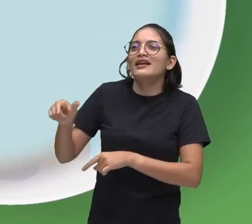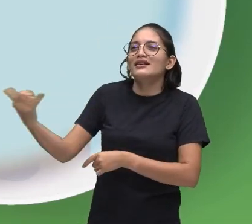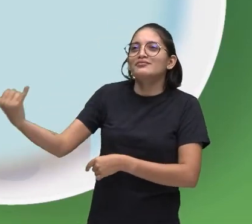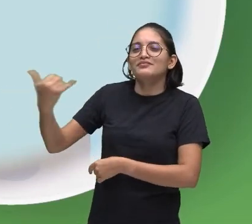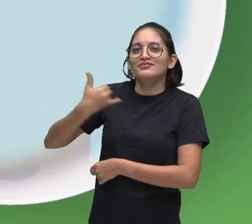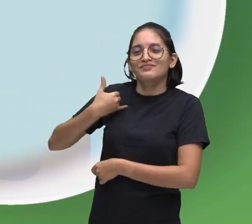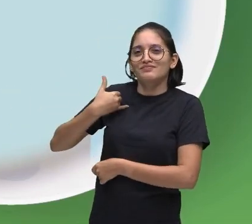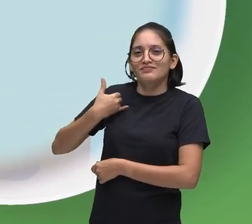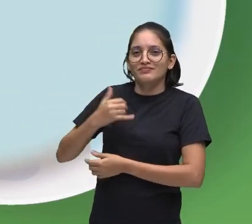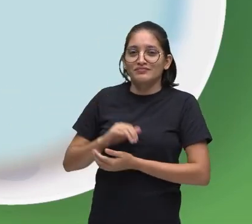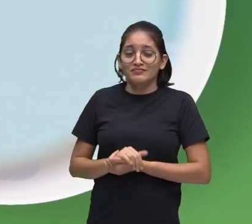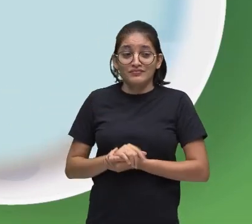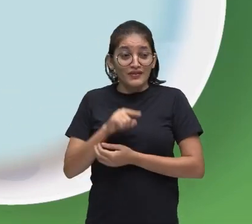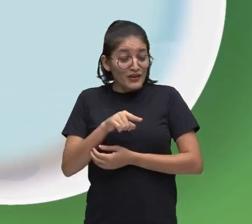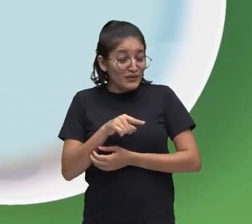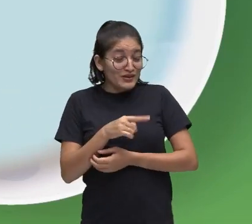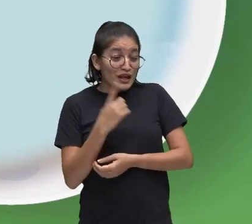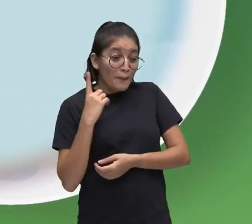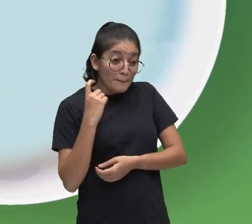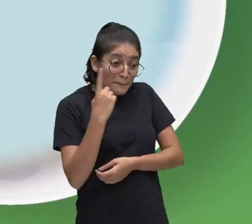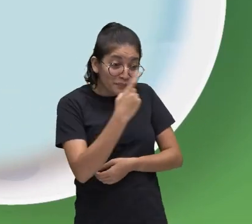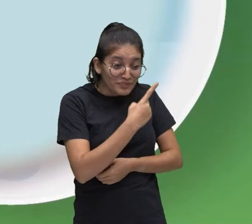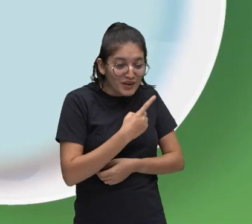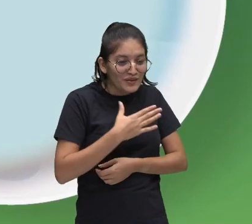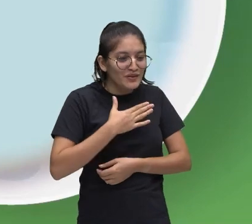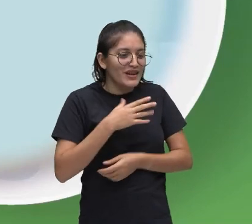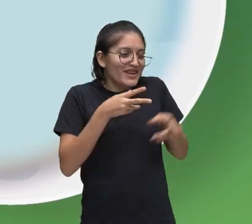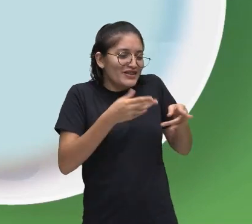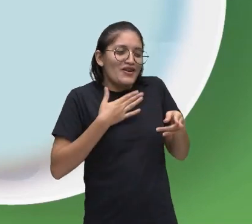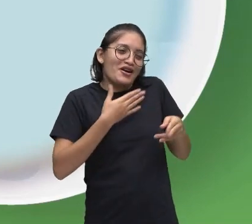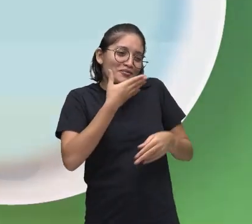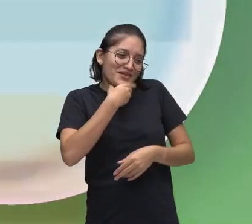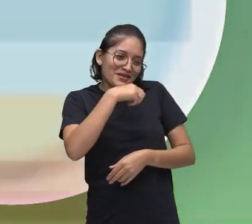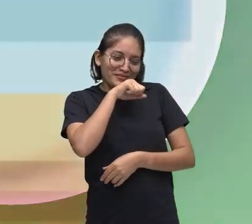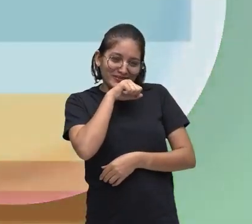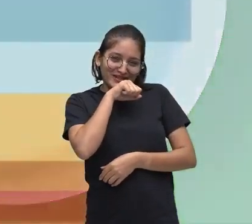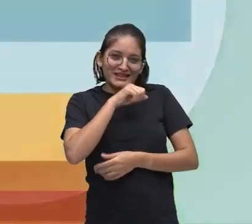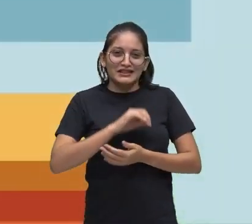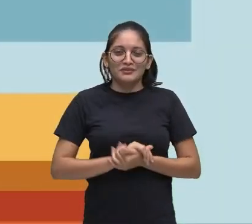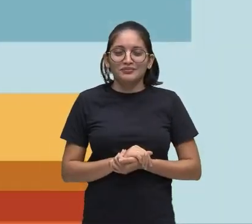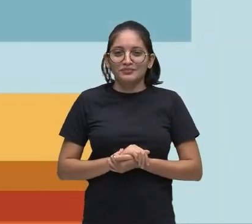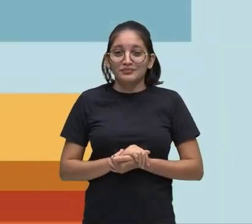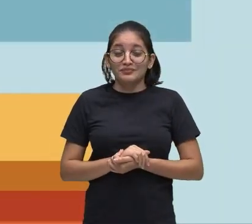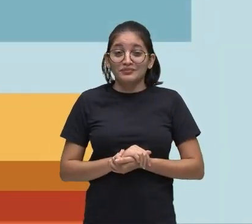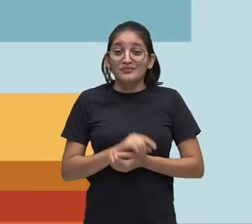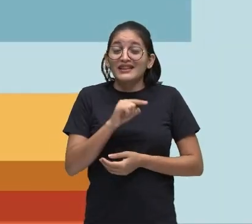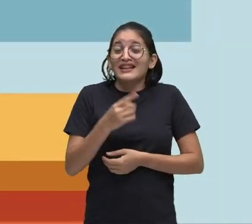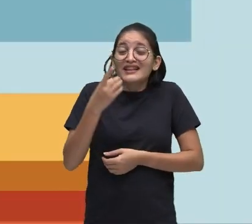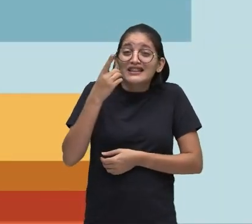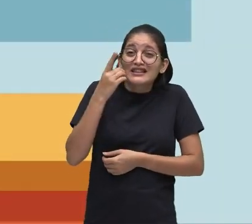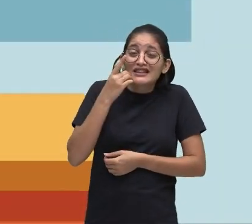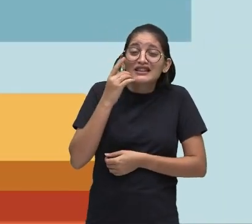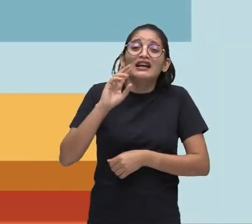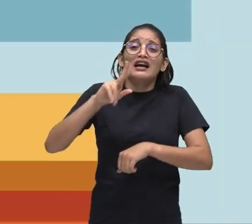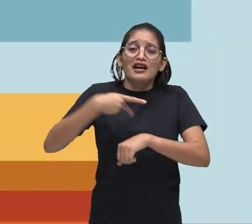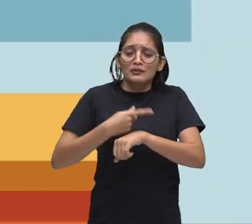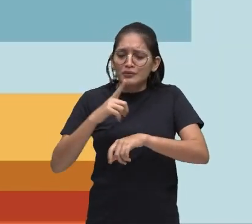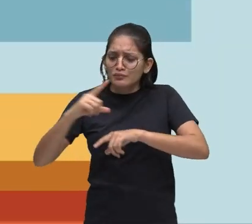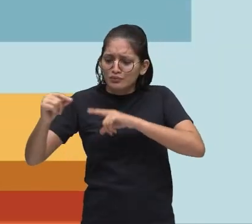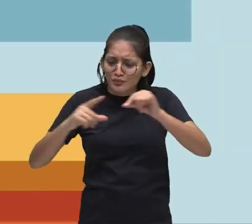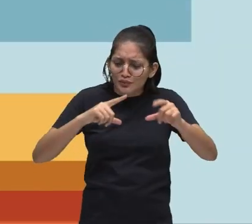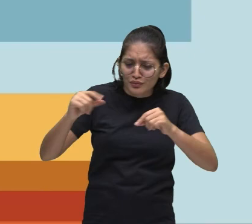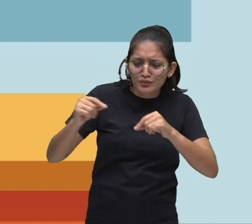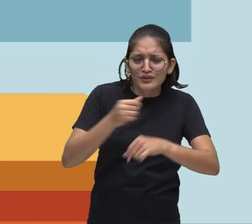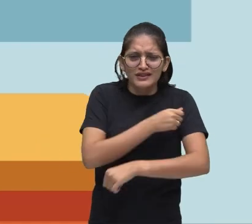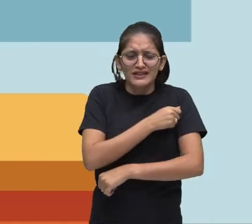disse: "A senhora está perfumada, como a minha mãe." E naquele dia, depois de todos irem embora,